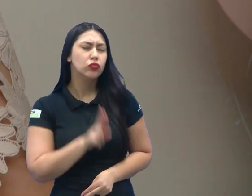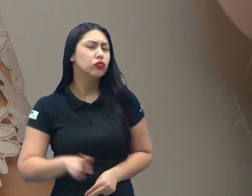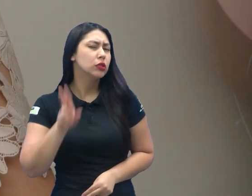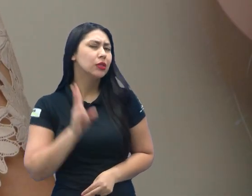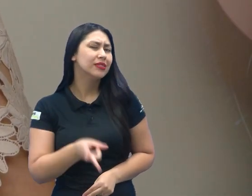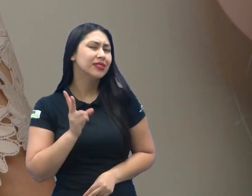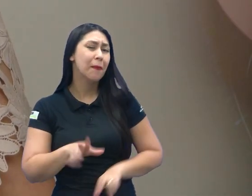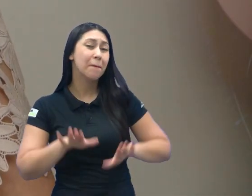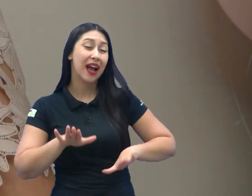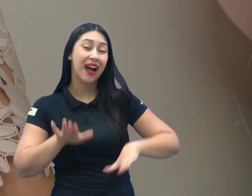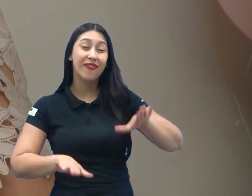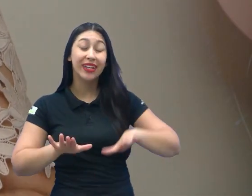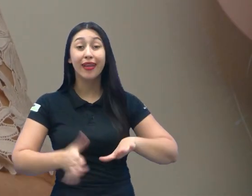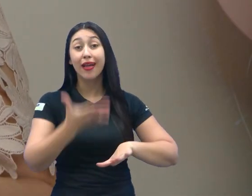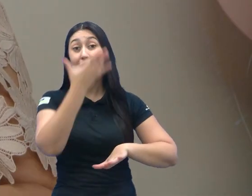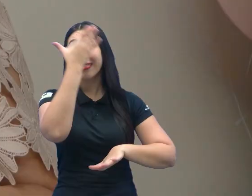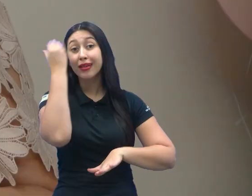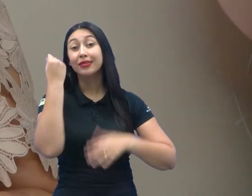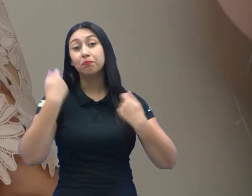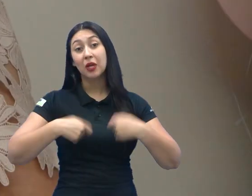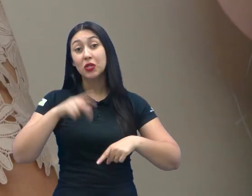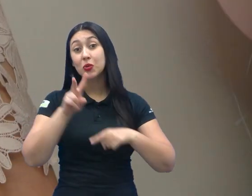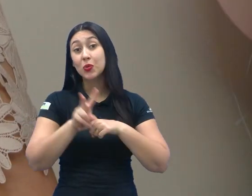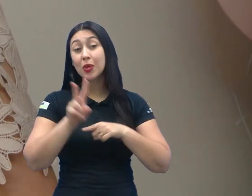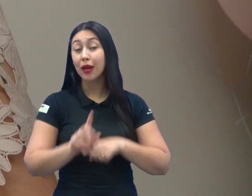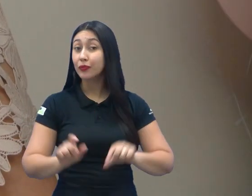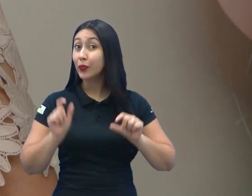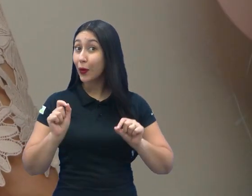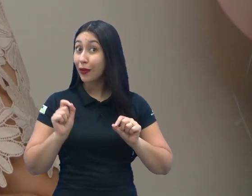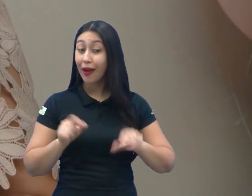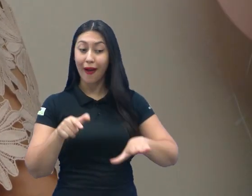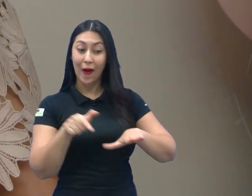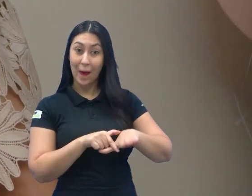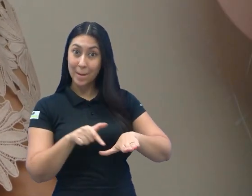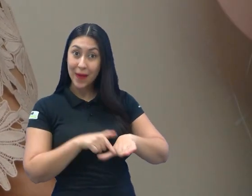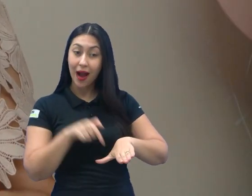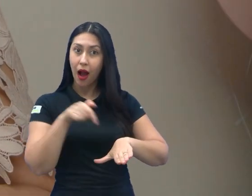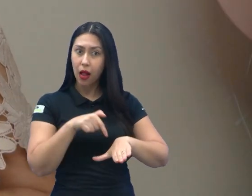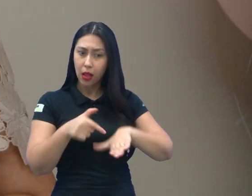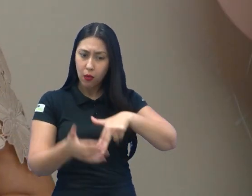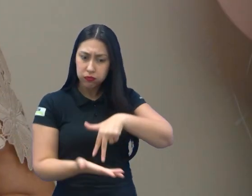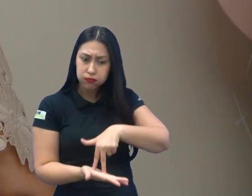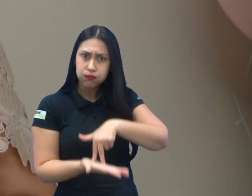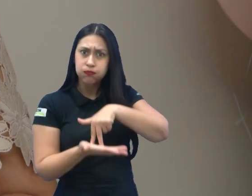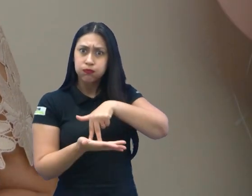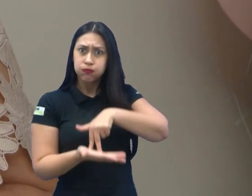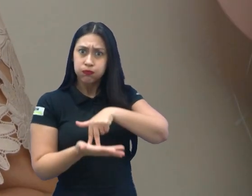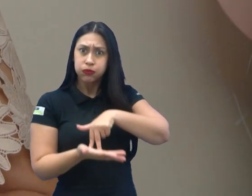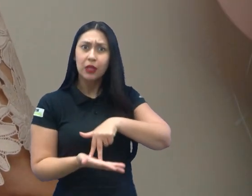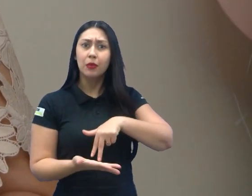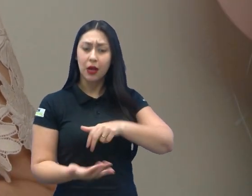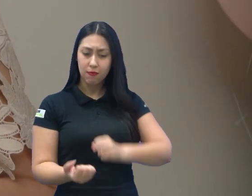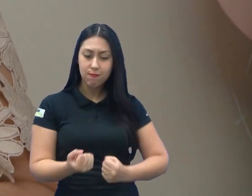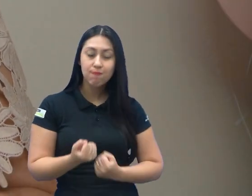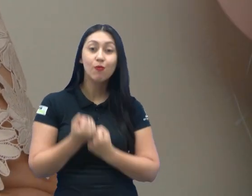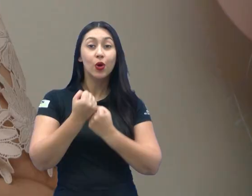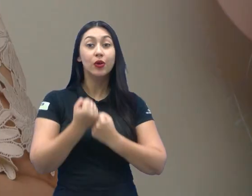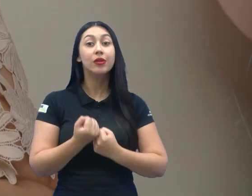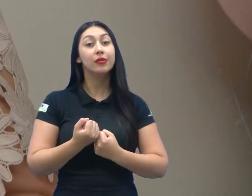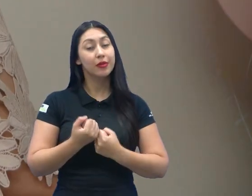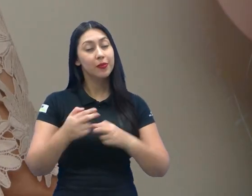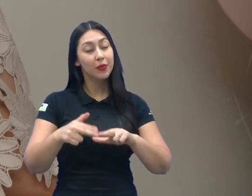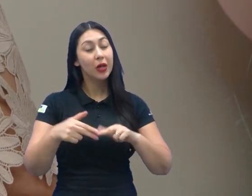nunca lembra de cuidar: os pés. Eles sustentam o nosso corpo, o nosso dia a dia e merecem